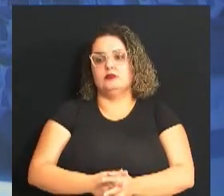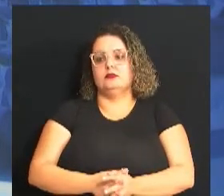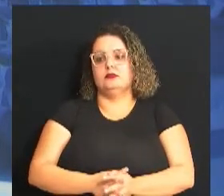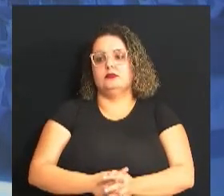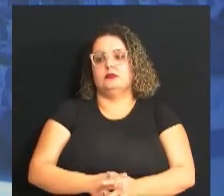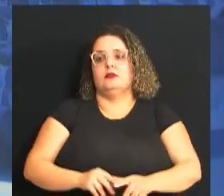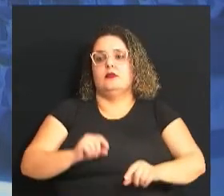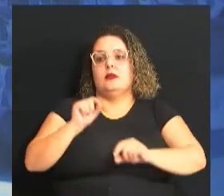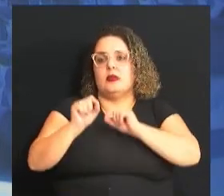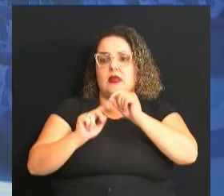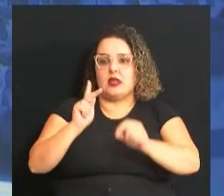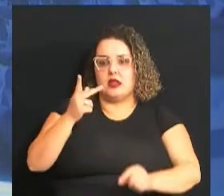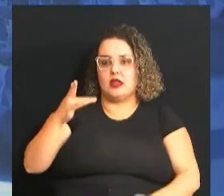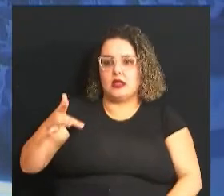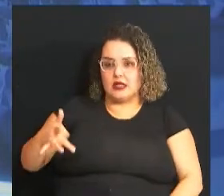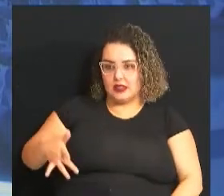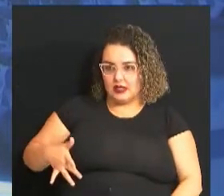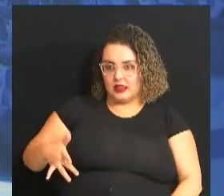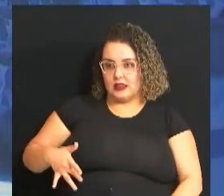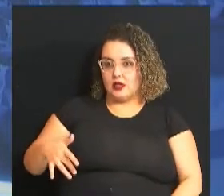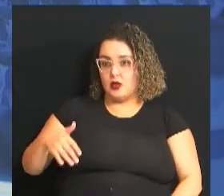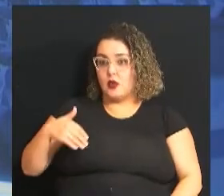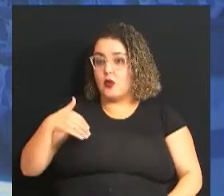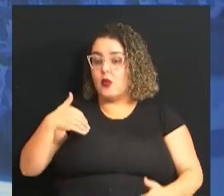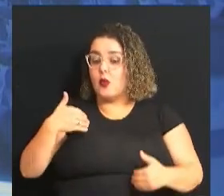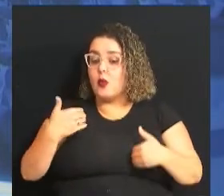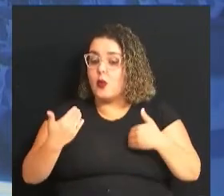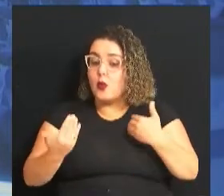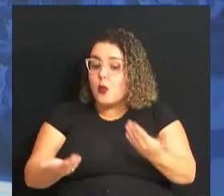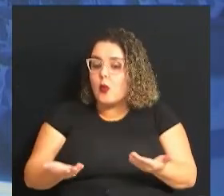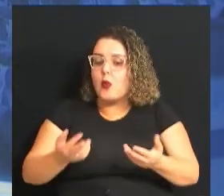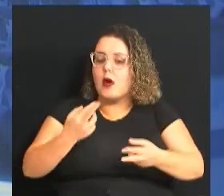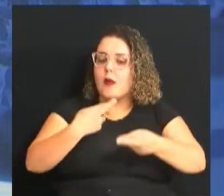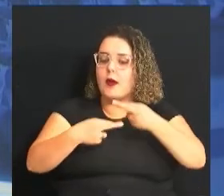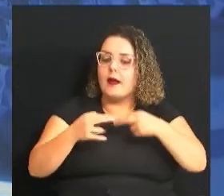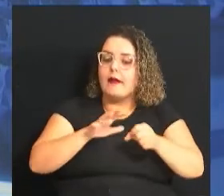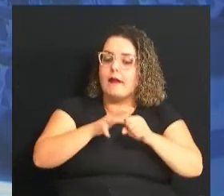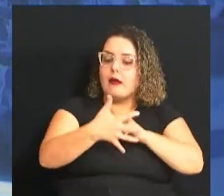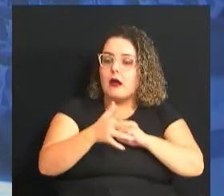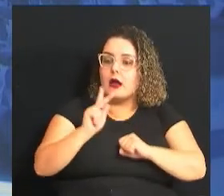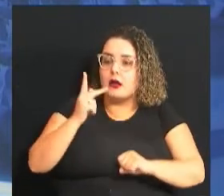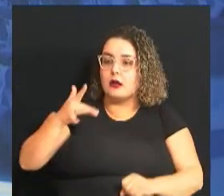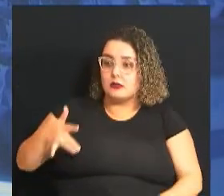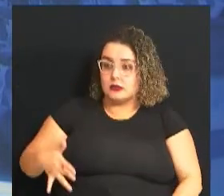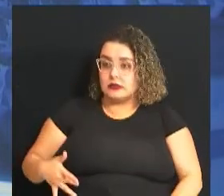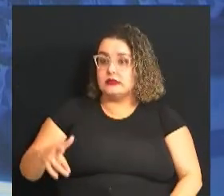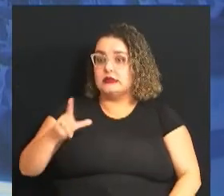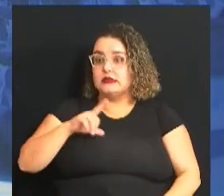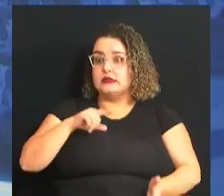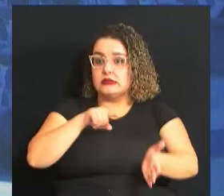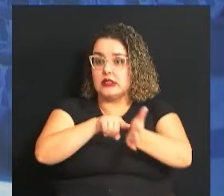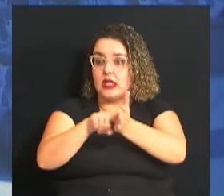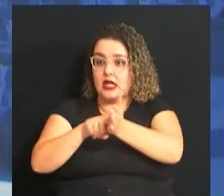tem hepatite, qual que é a relação hepatite e Covid-19? Já existe algum estudo?